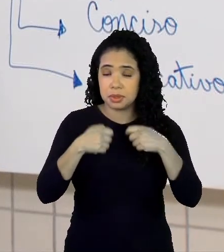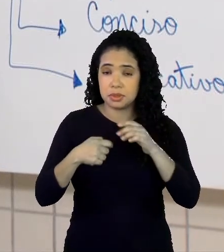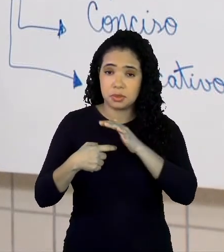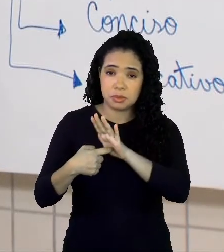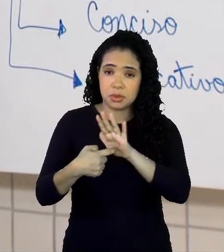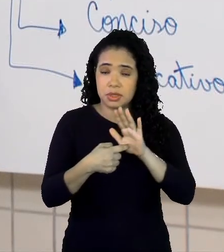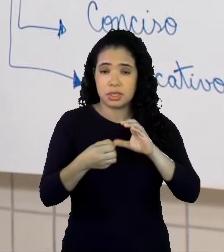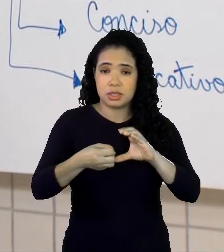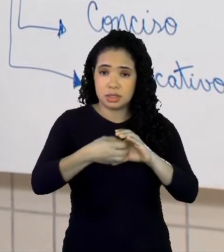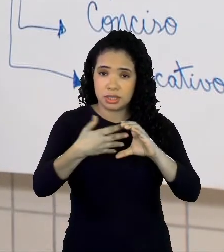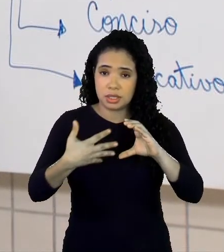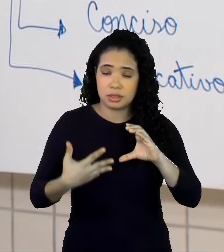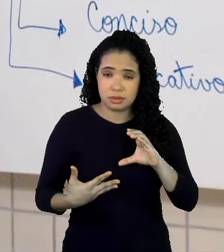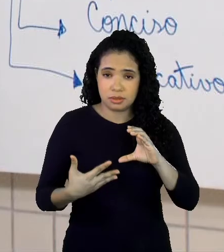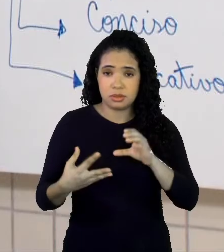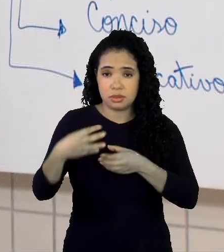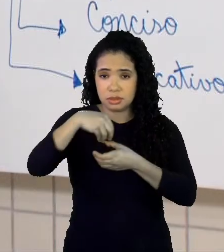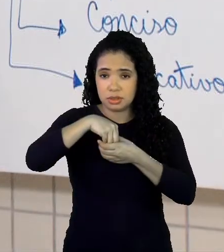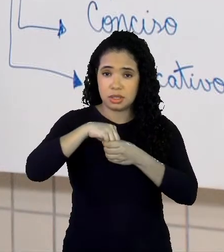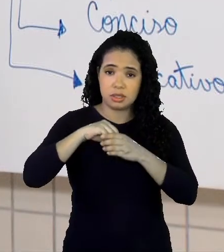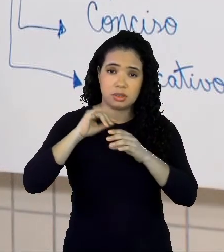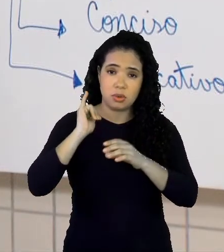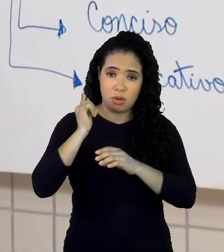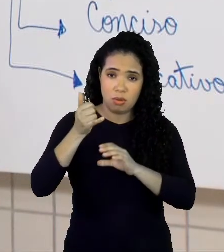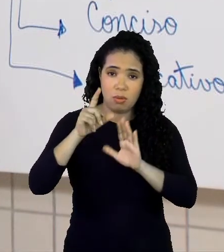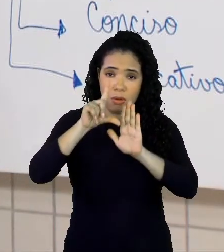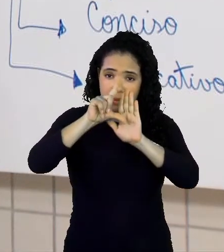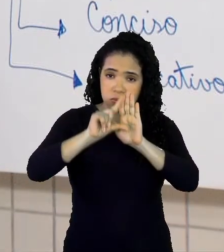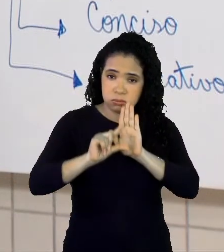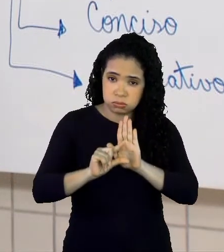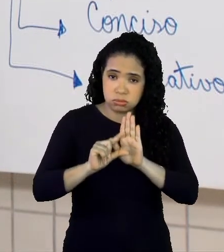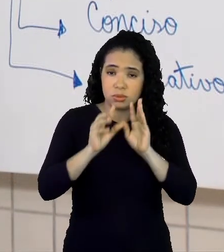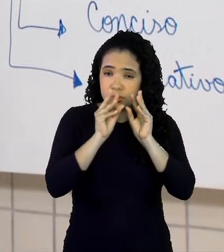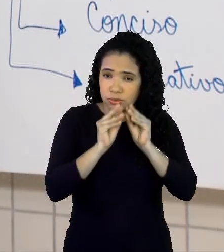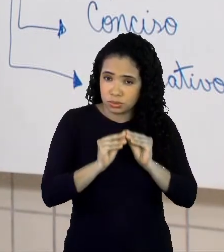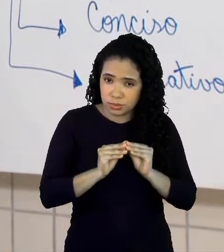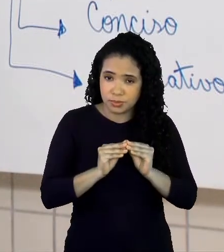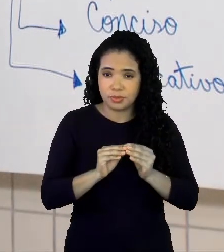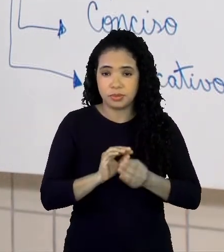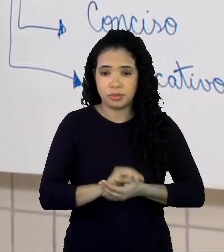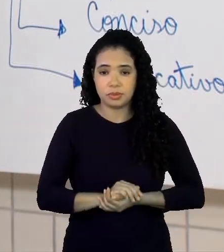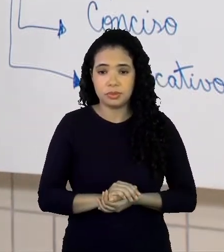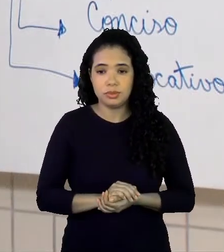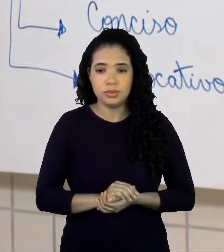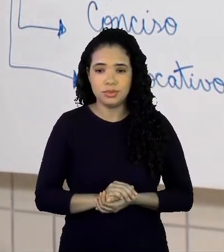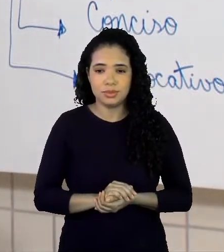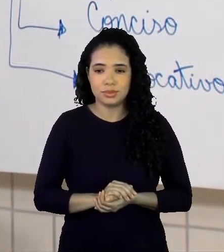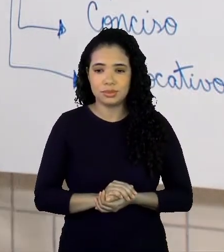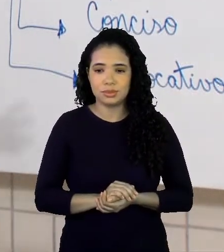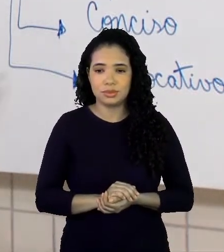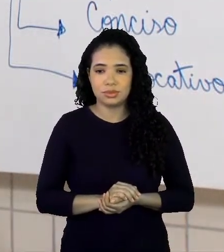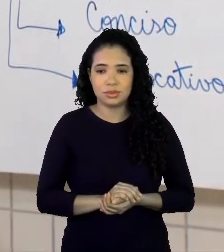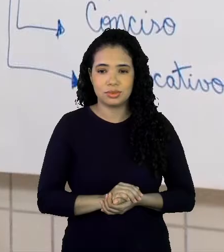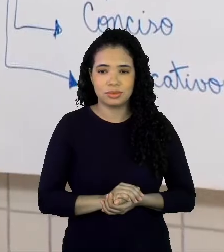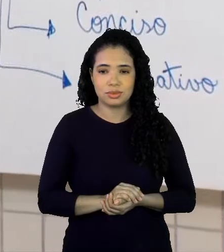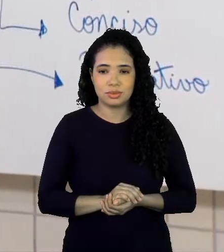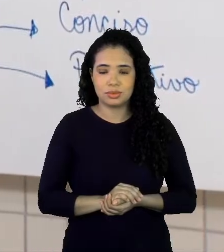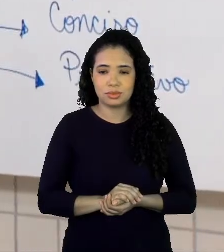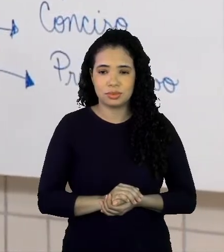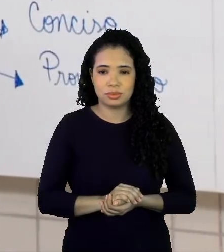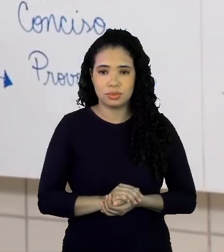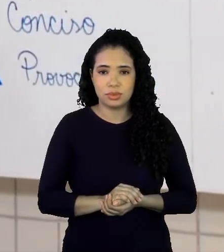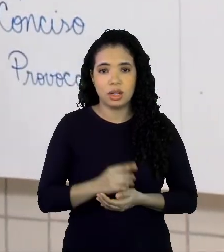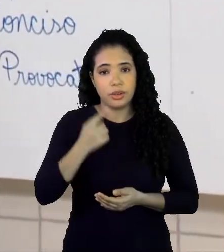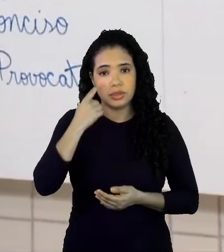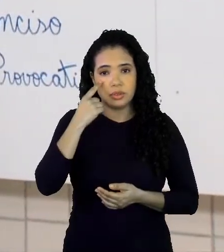as características de um conto, só que de uma maneira concisa, certo? Então vamos ver aqui um mapa mental dessa aula de hoje. Aqui no quadro a gente tem o